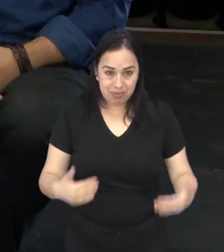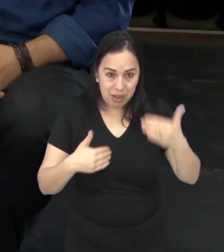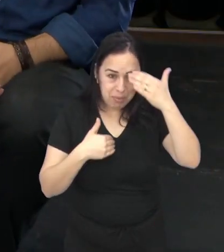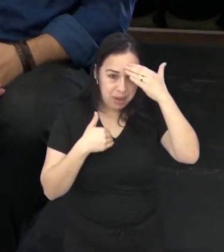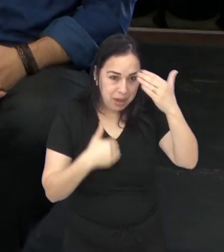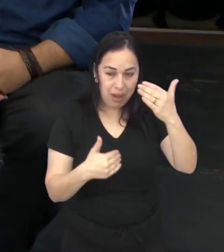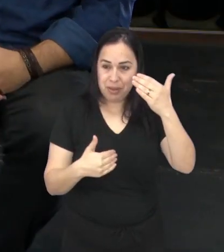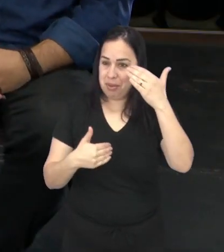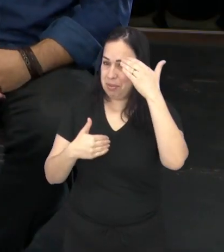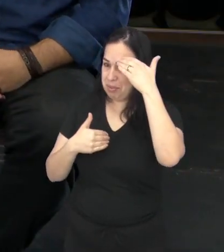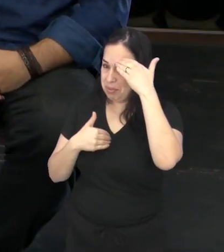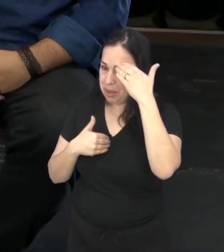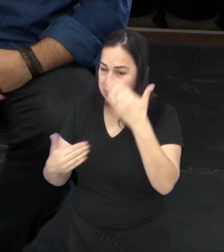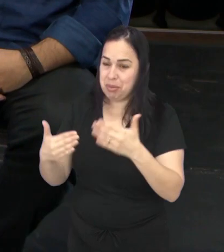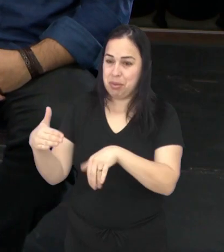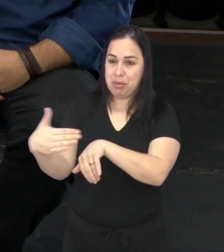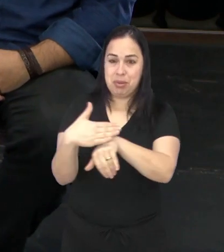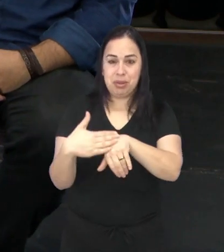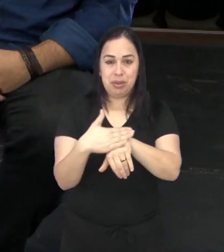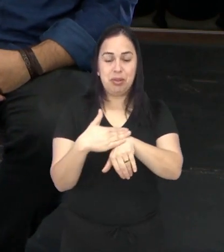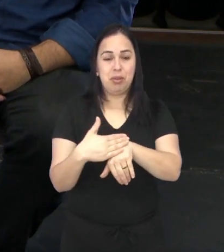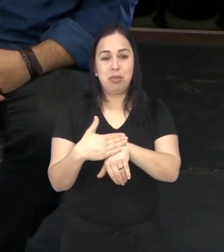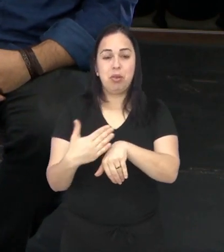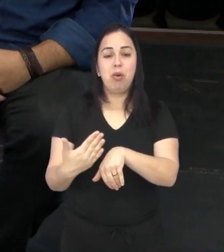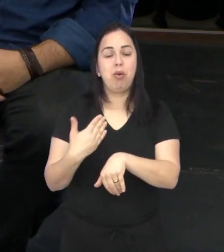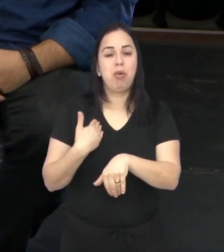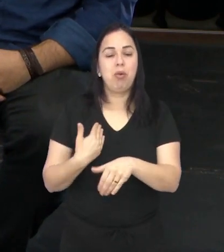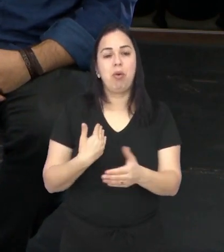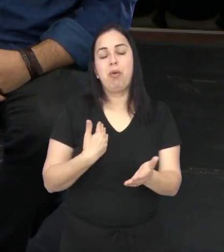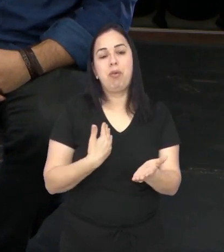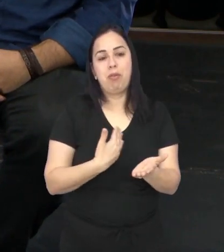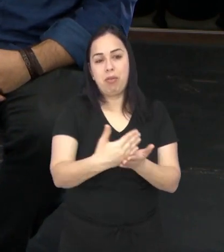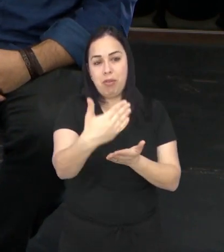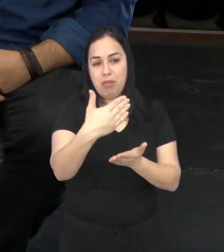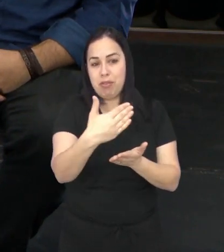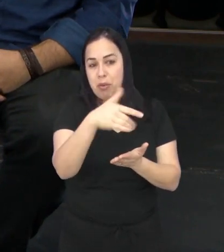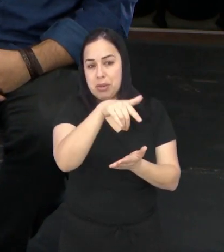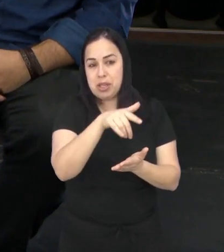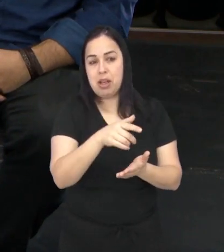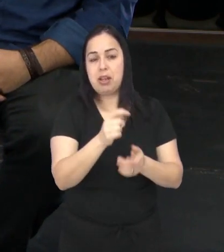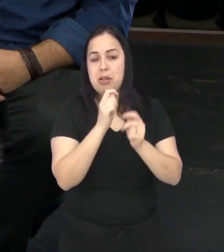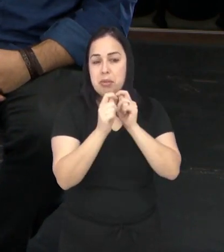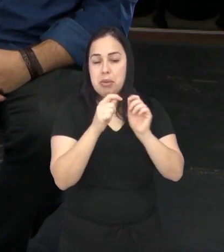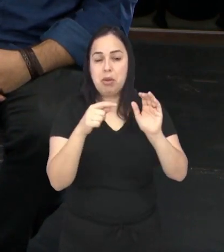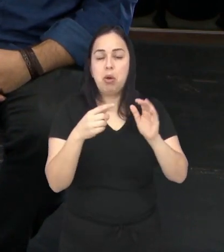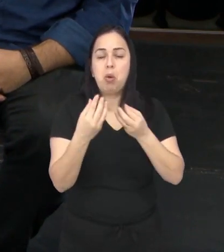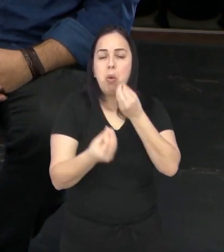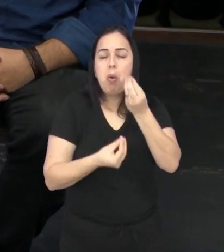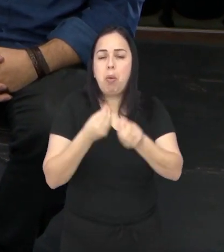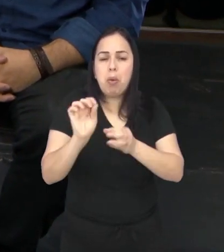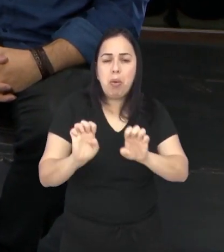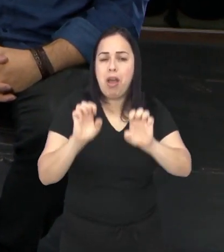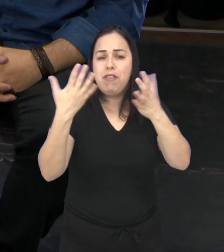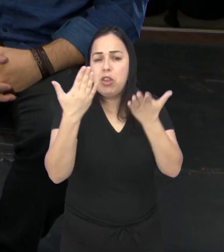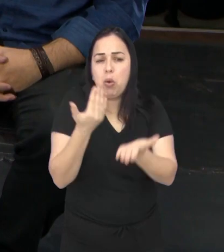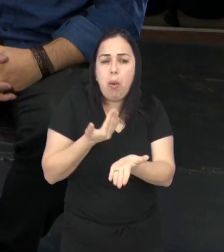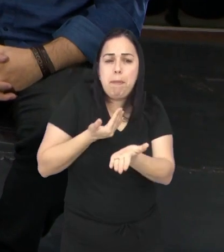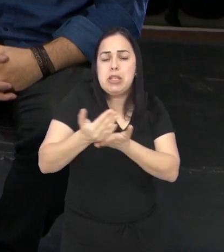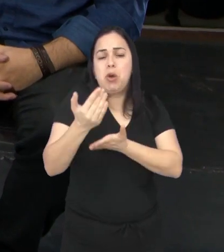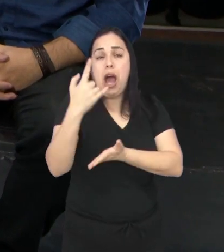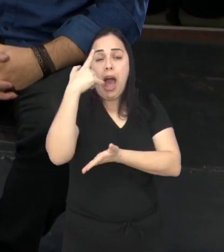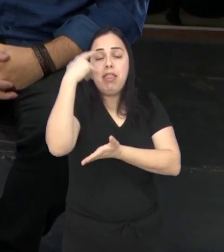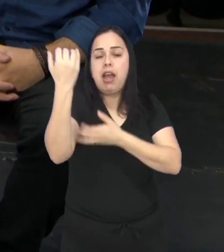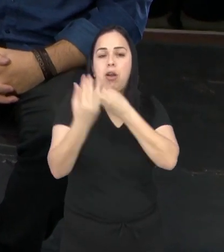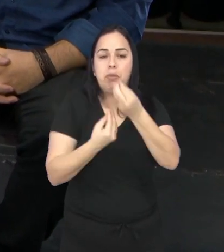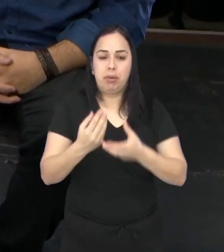conversar comigo. Vou começar aqui então pelo Jonatas. Jonatas, conta pra gente como foi que o Start Music começou, né? De onde é que surgiu toda essa